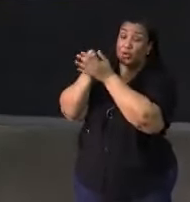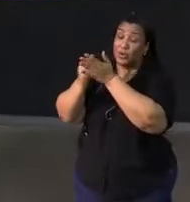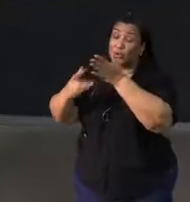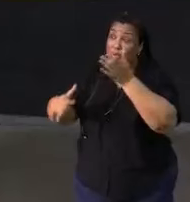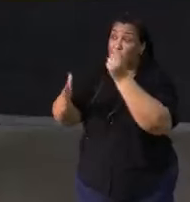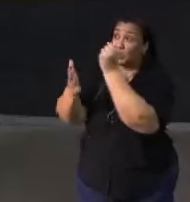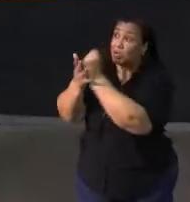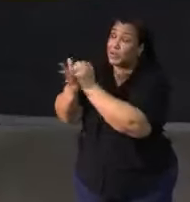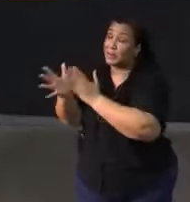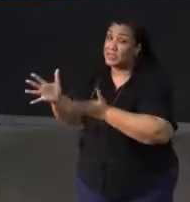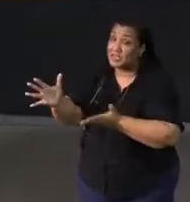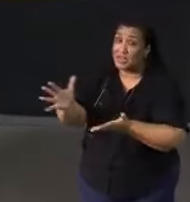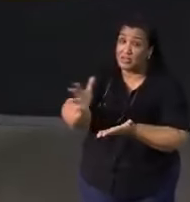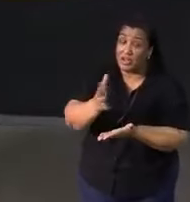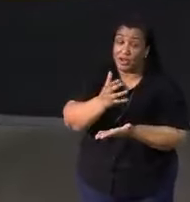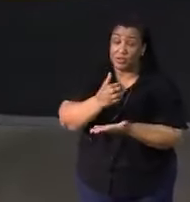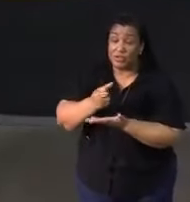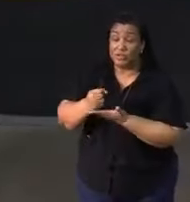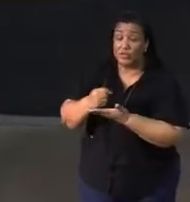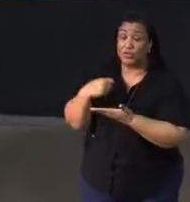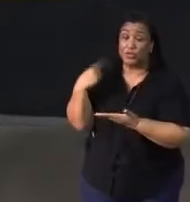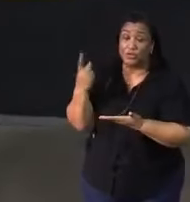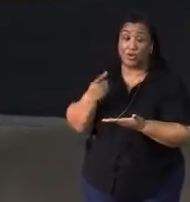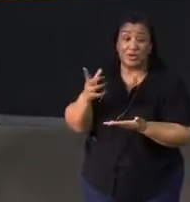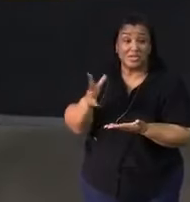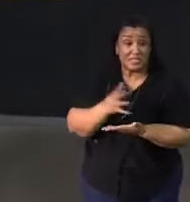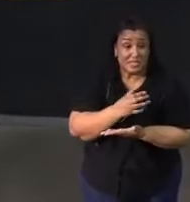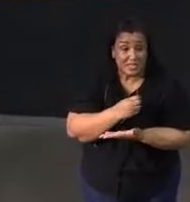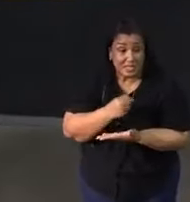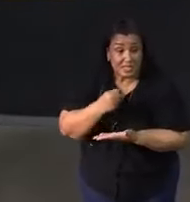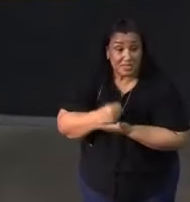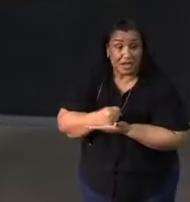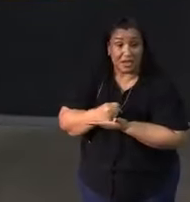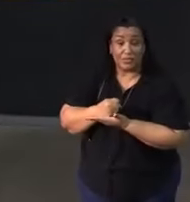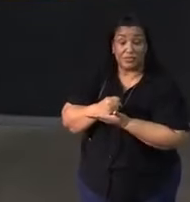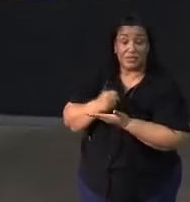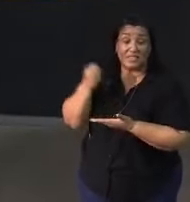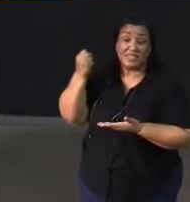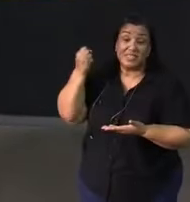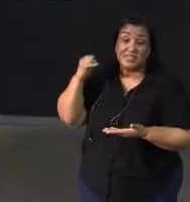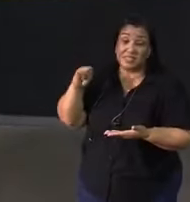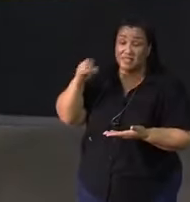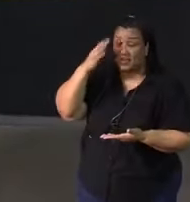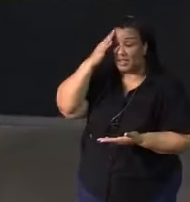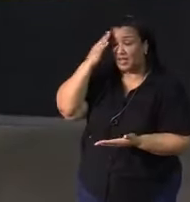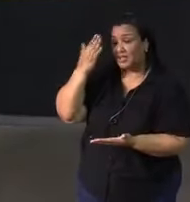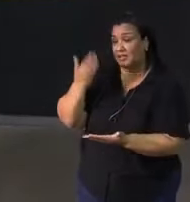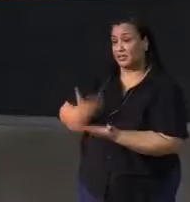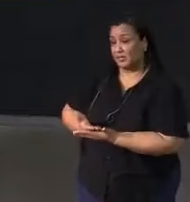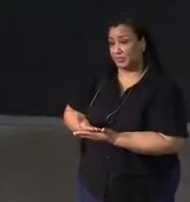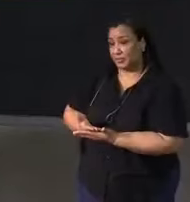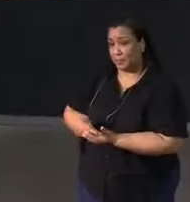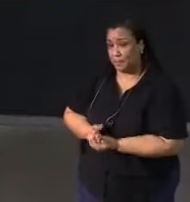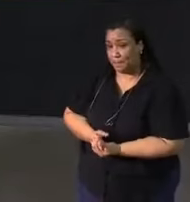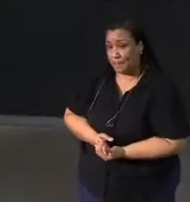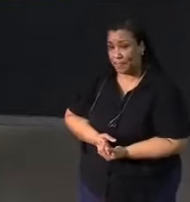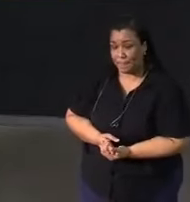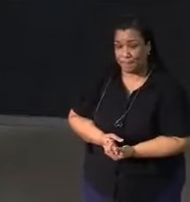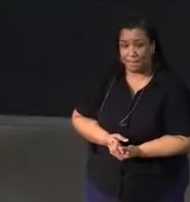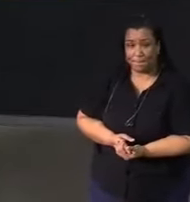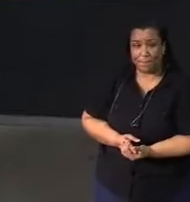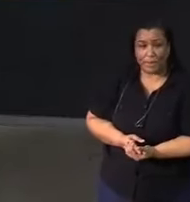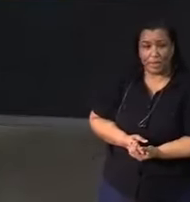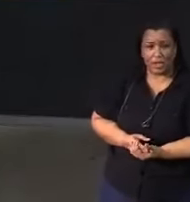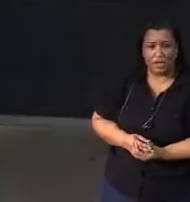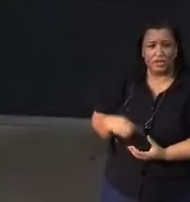nisso crê, será salvo e não será condenado. Alguém aqui viu isso? Alguém